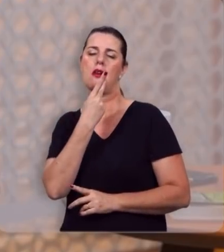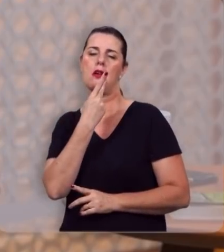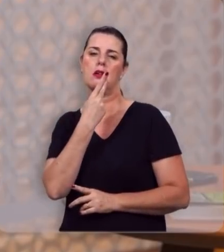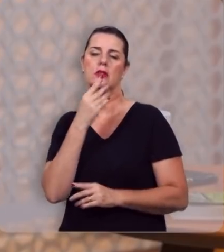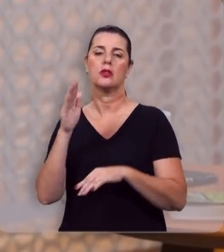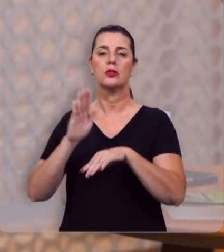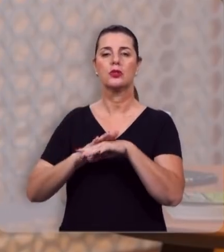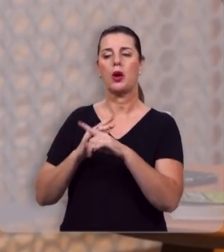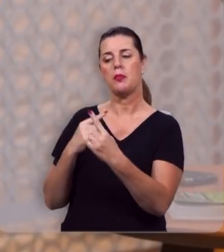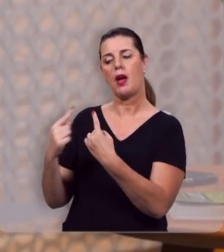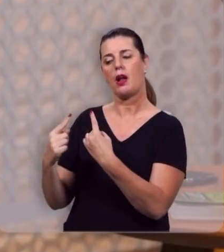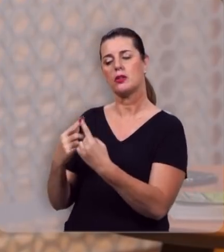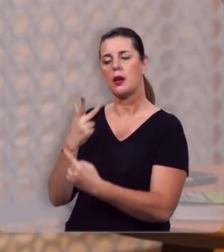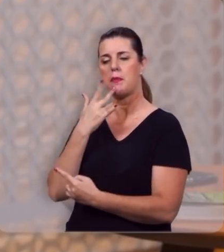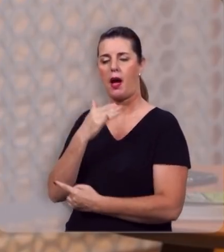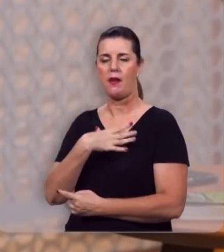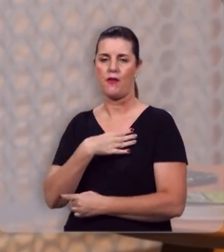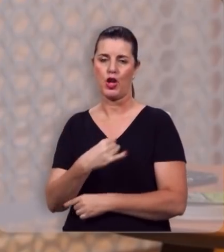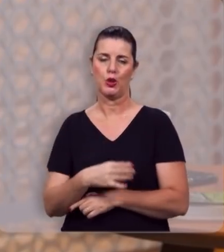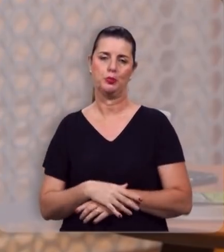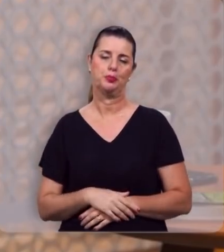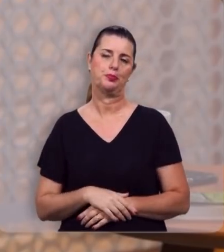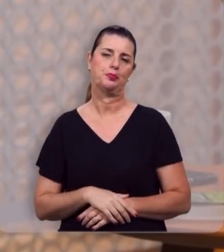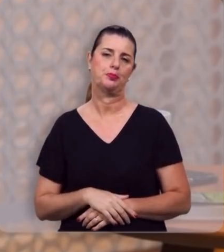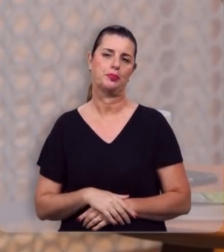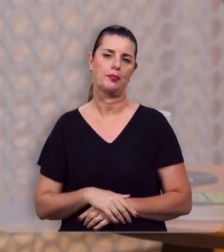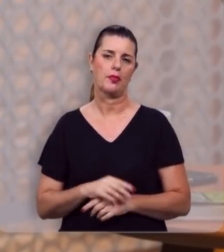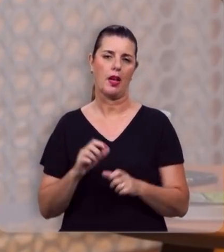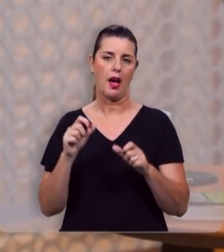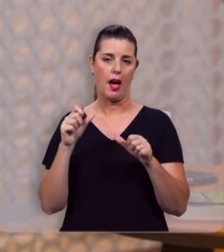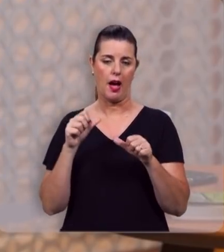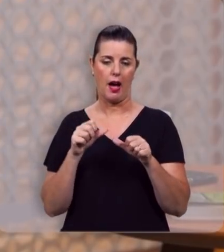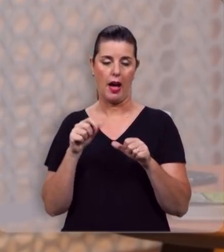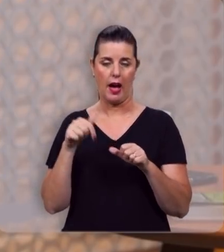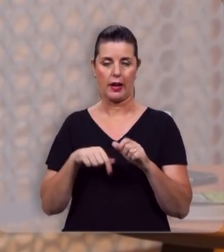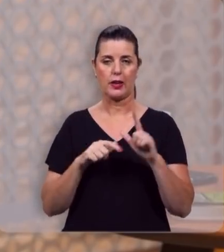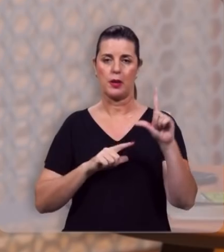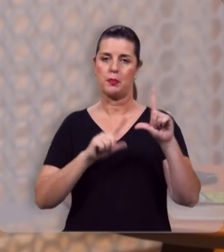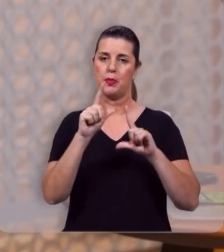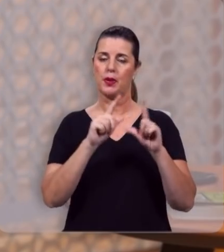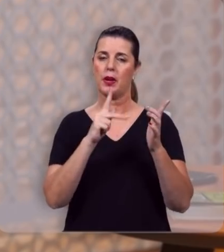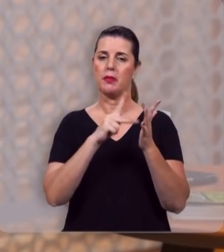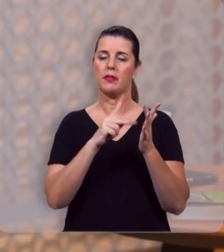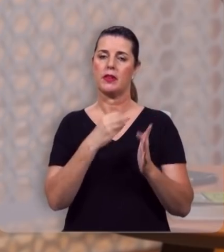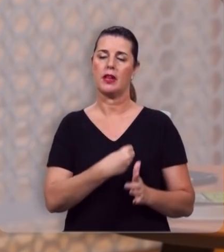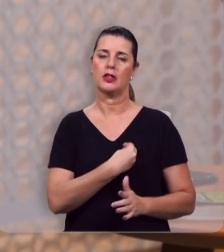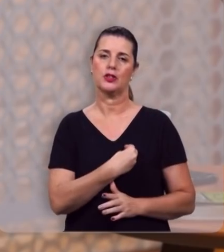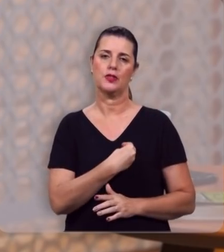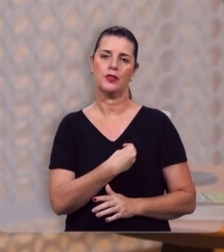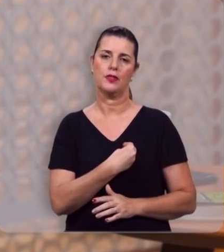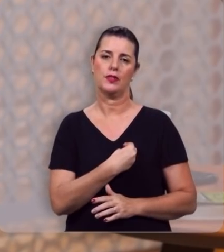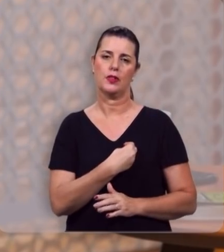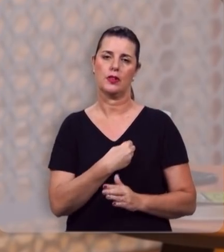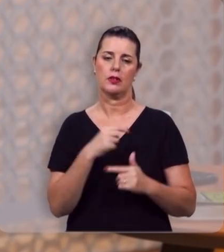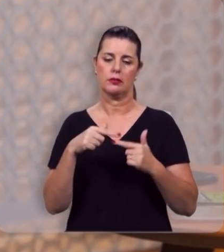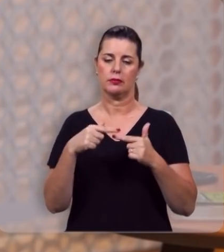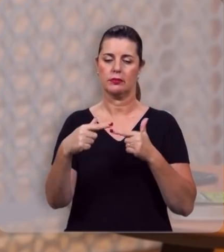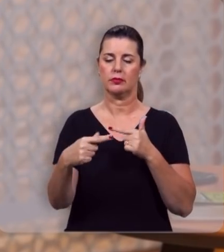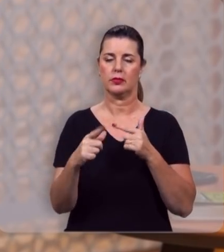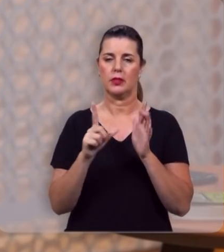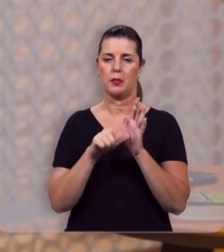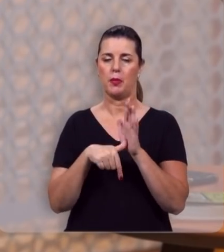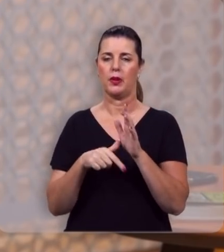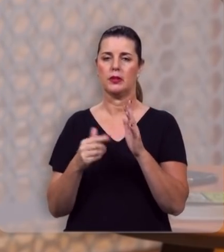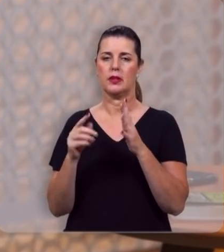Lopes, relacionamento entre pais e filhos. Aqui no programa Verdade e Vida, logo